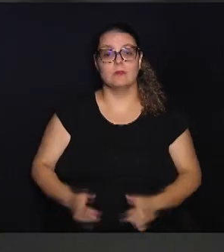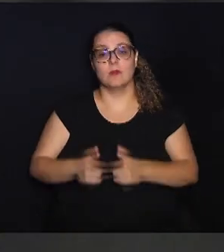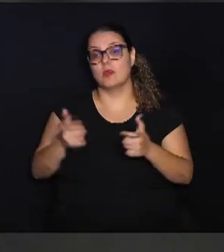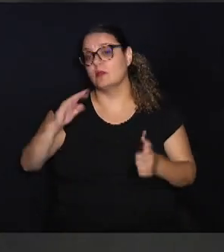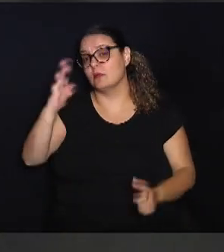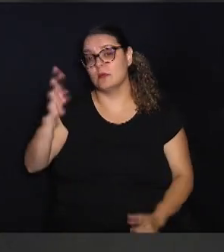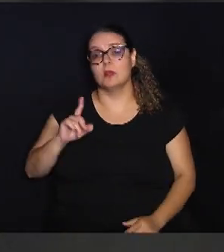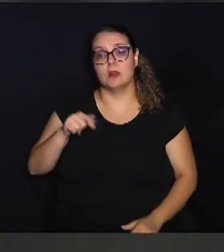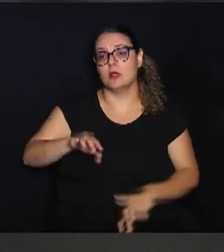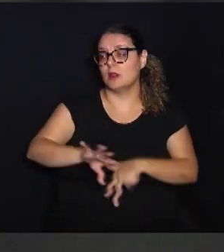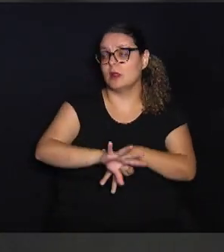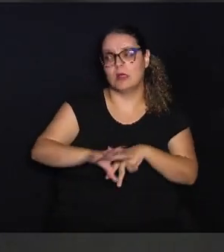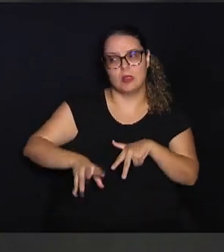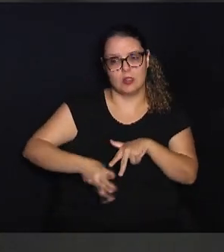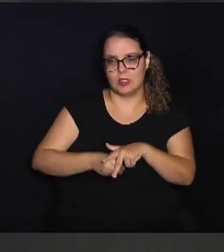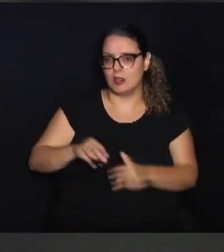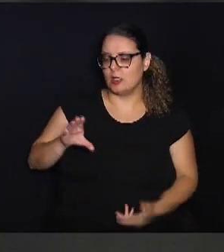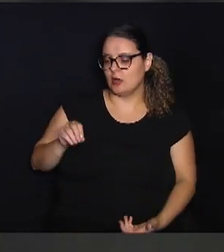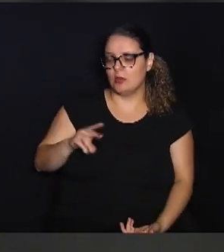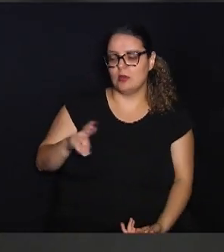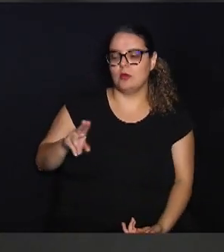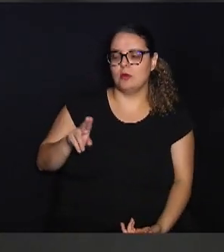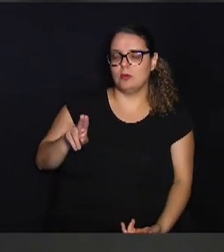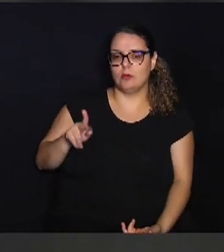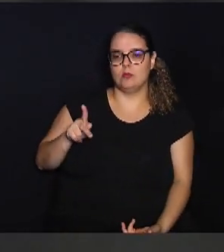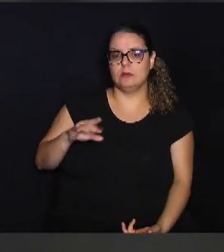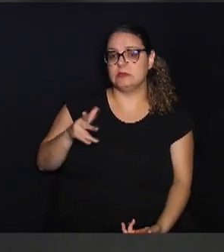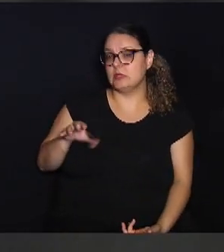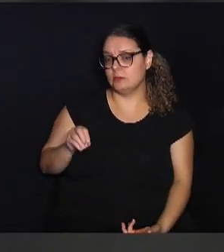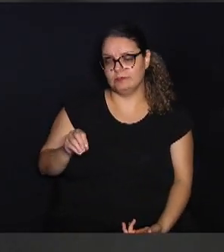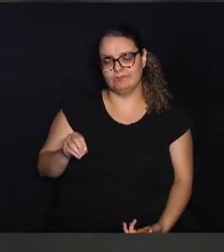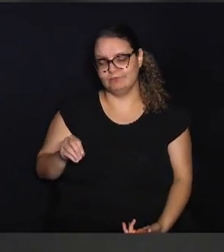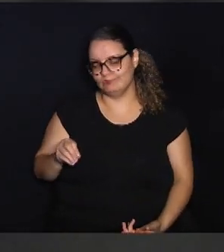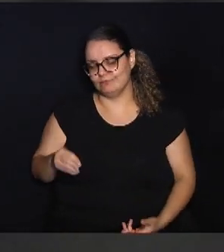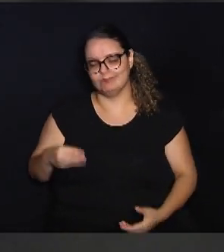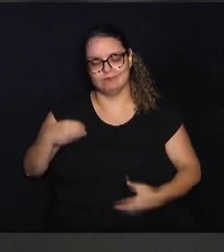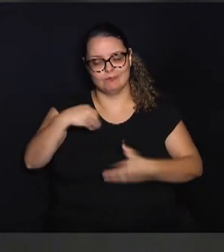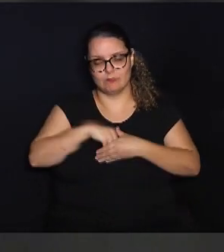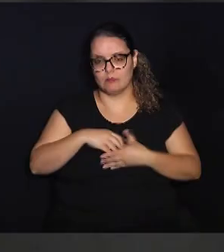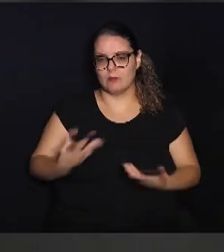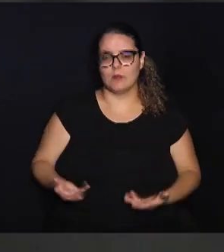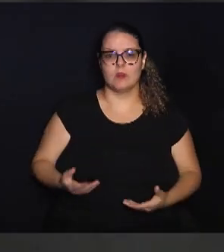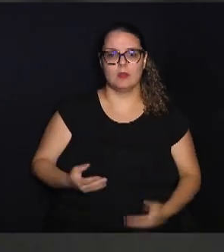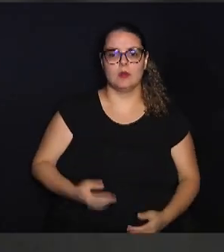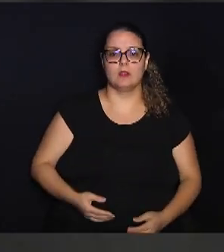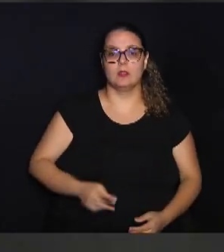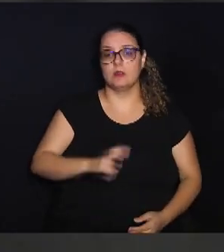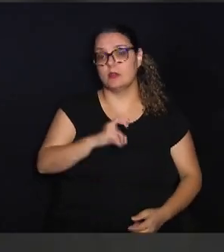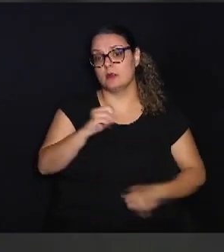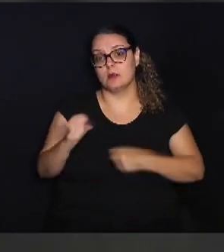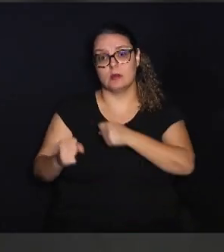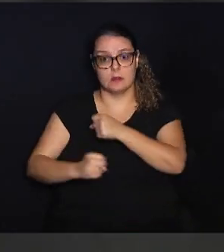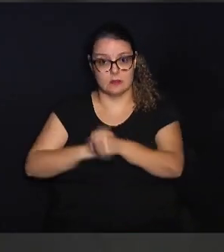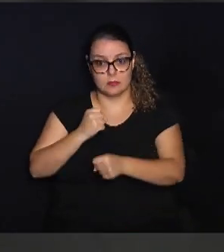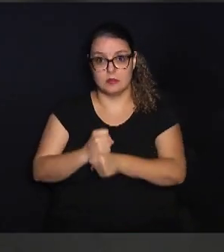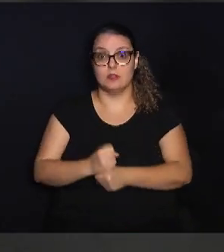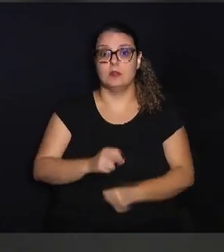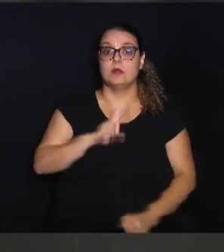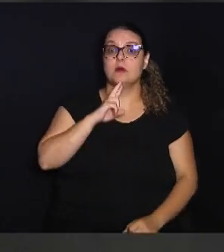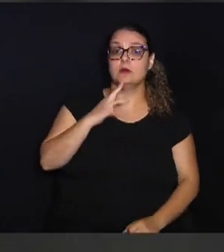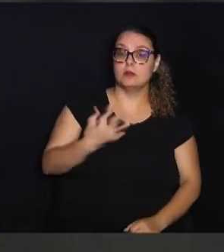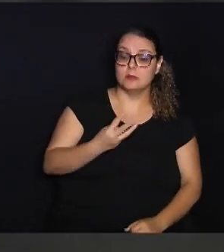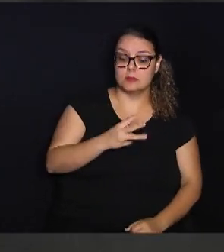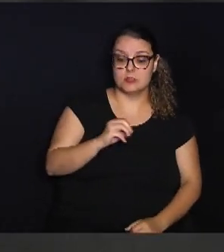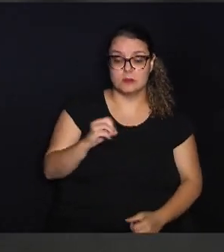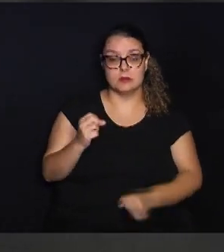é a corrupção, né? Que está no nosso DNA. Essa corrupção, ao longo de 500 anos, resultou em 350 anos de escravidão, e